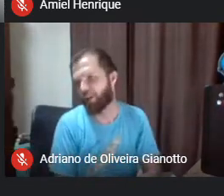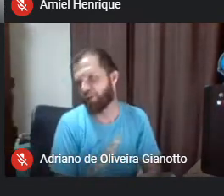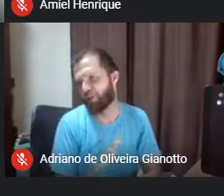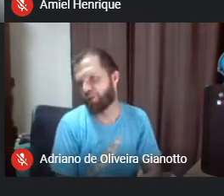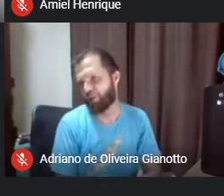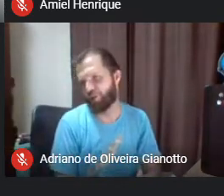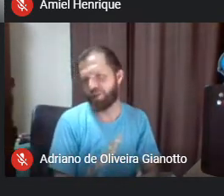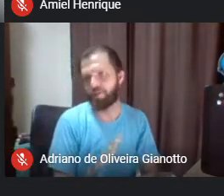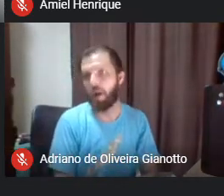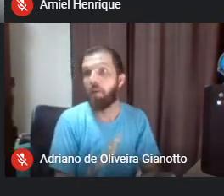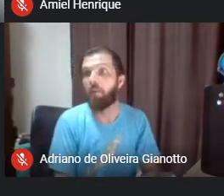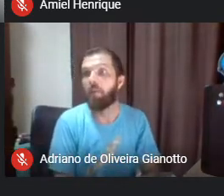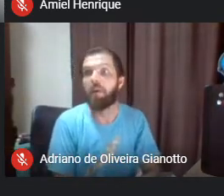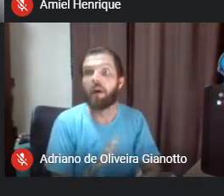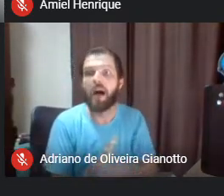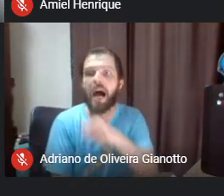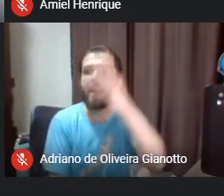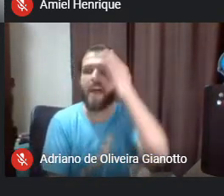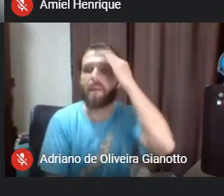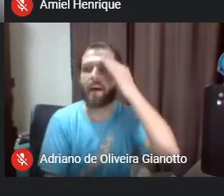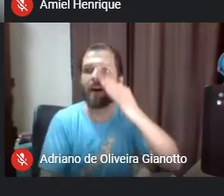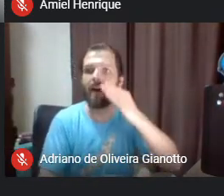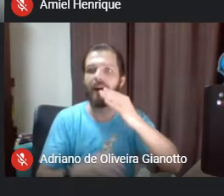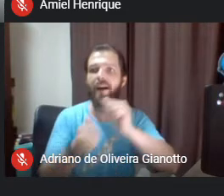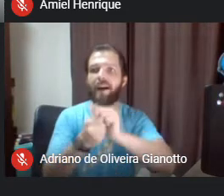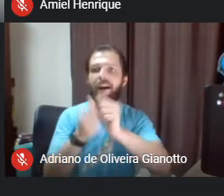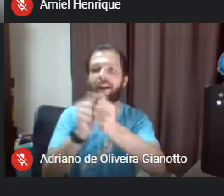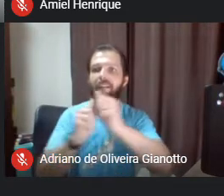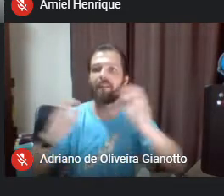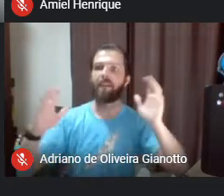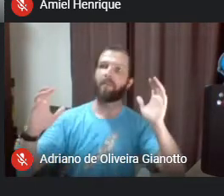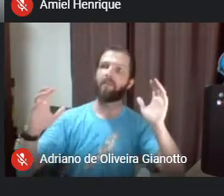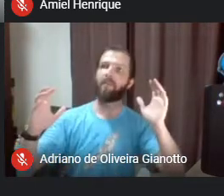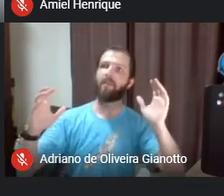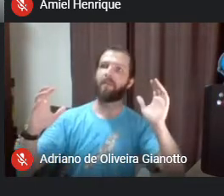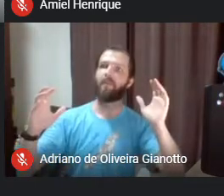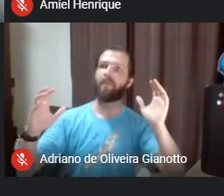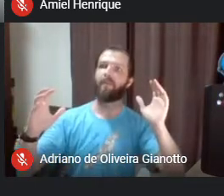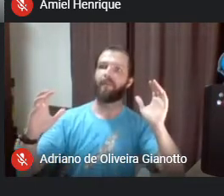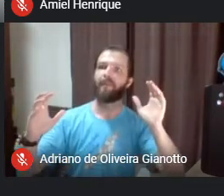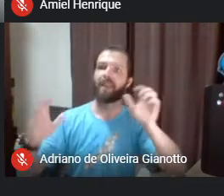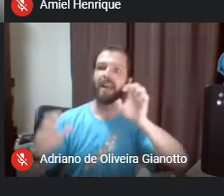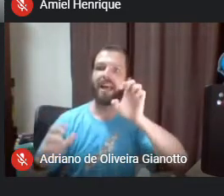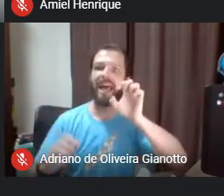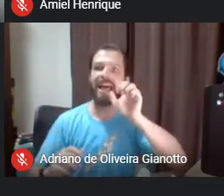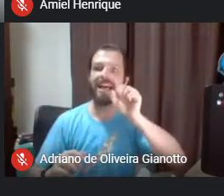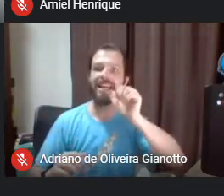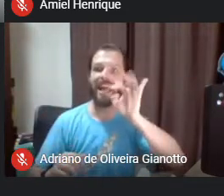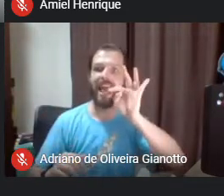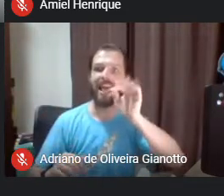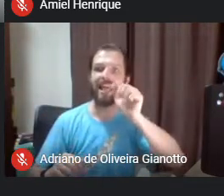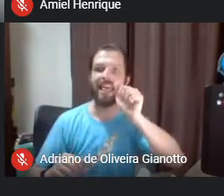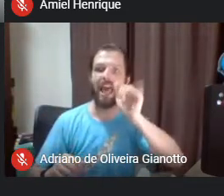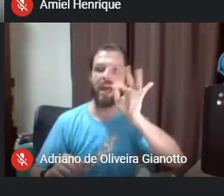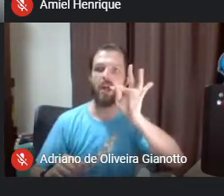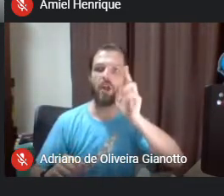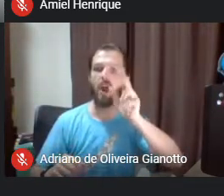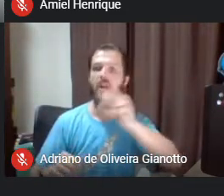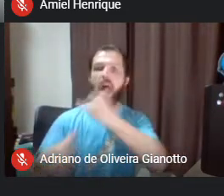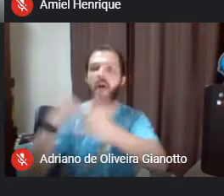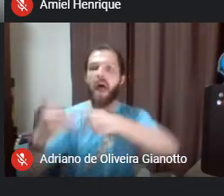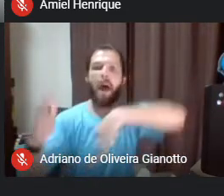de esconde-esconde e tal, e ele achava muito bonito aquelas crianças. Né? E aí havia uma estátua